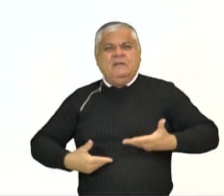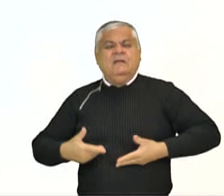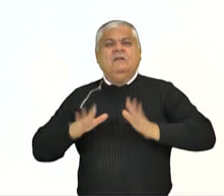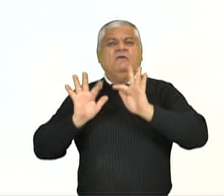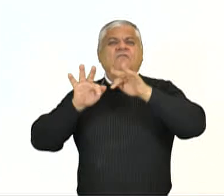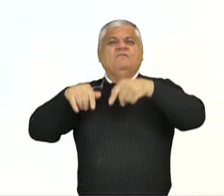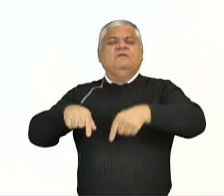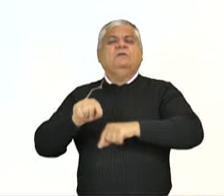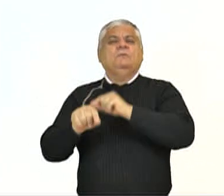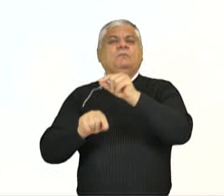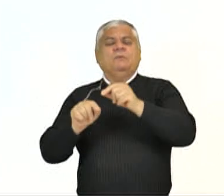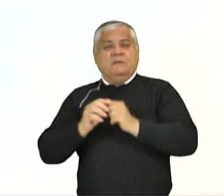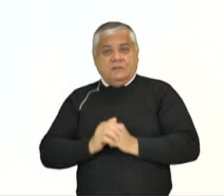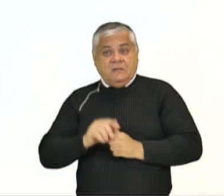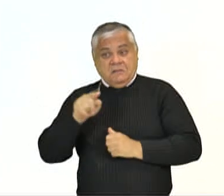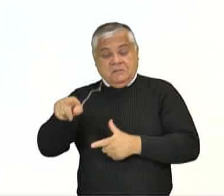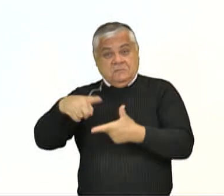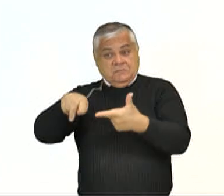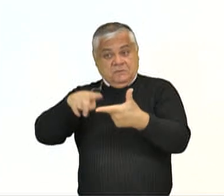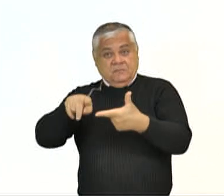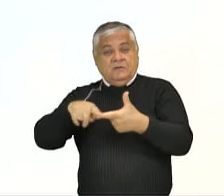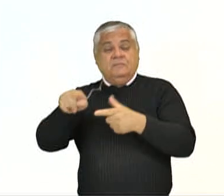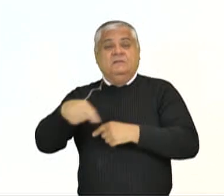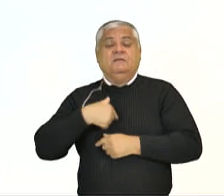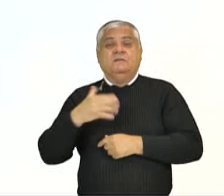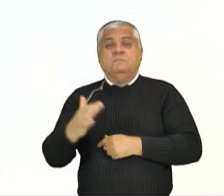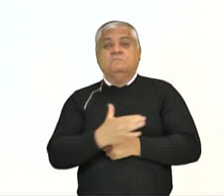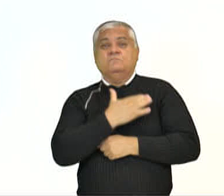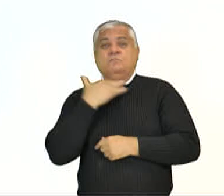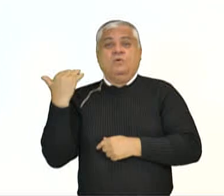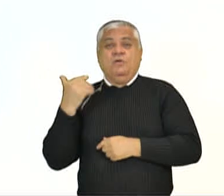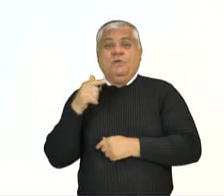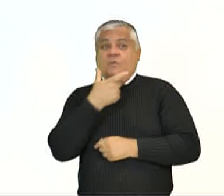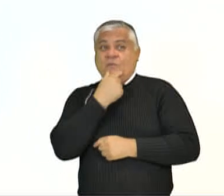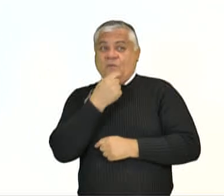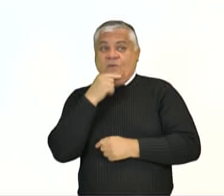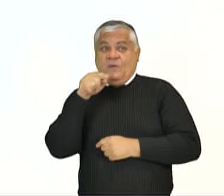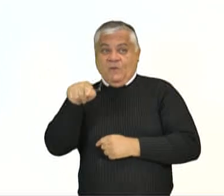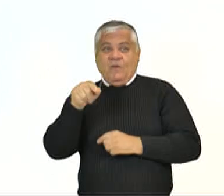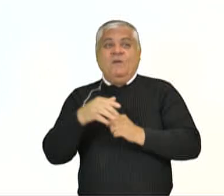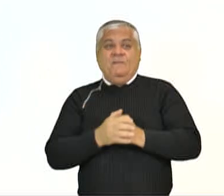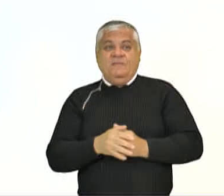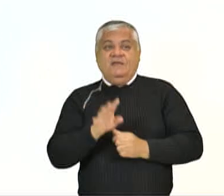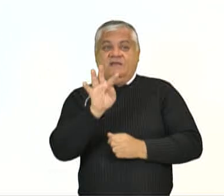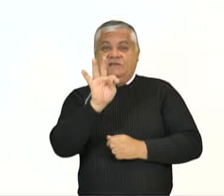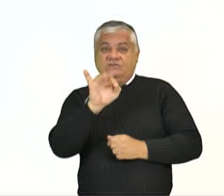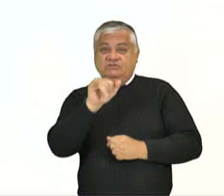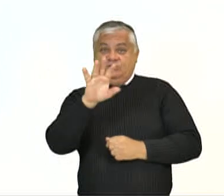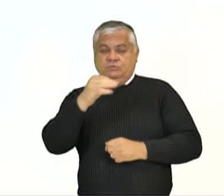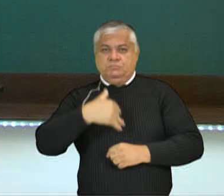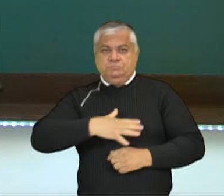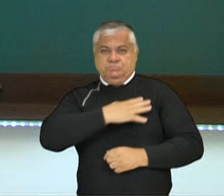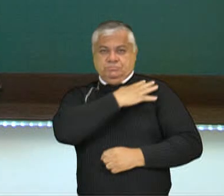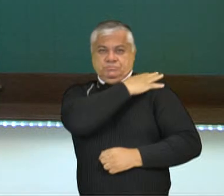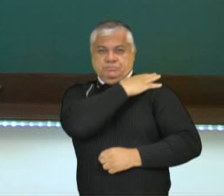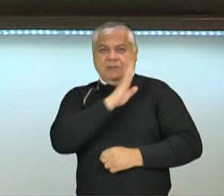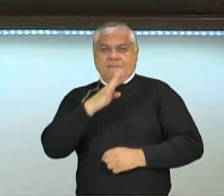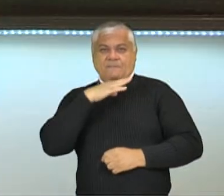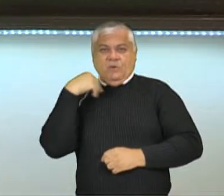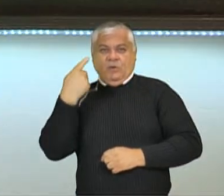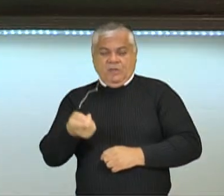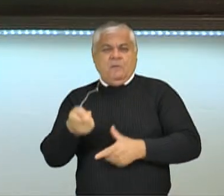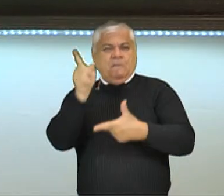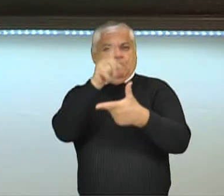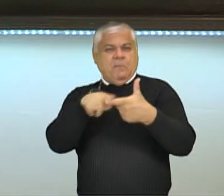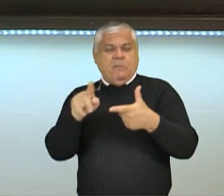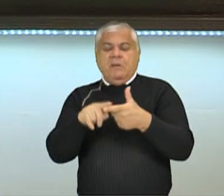aí esse problema com a morte do Tito na década de 80. Os conflitos começaram a crescer na Iugoslávia. Então, com a